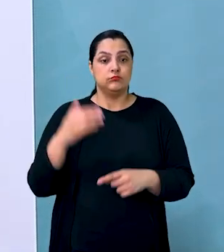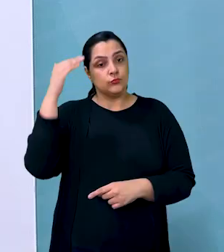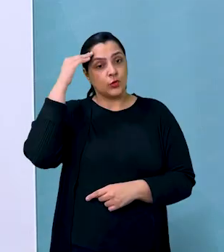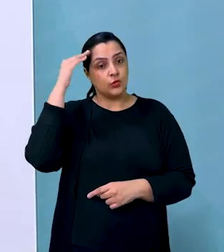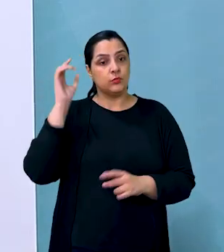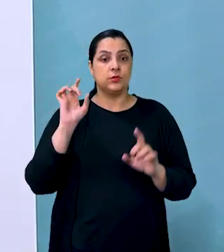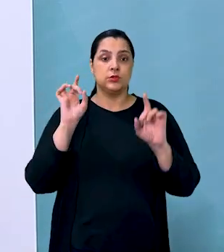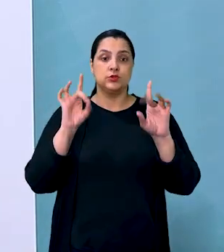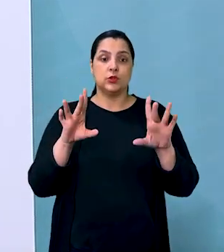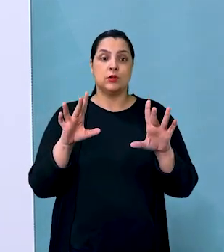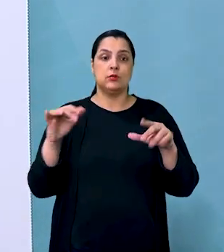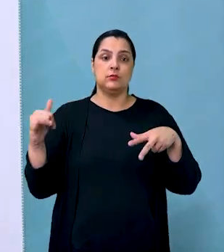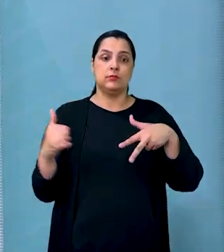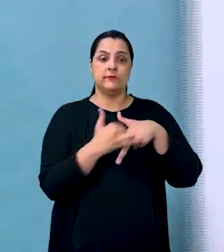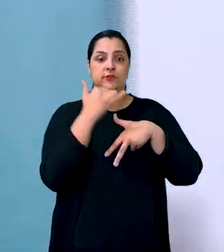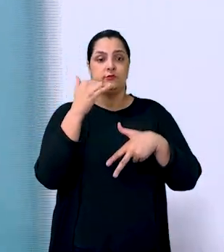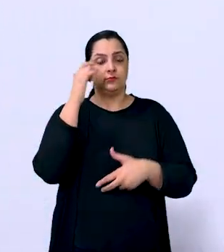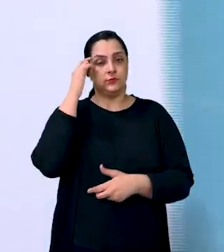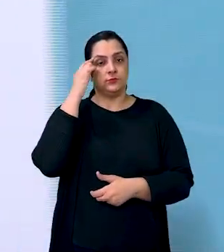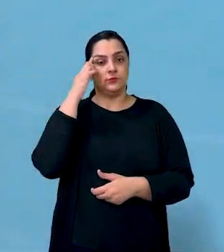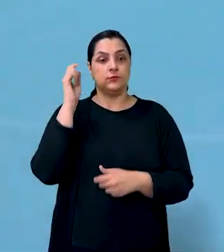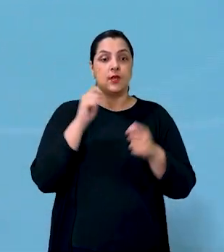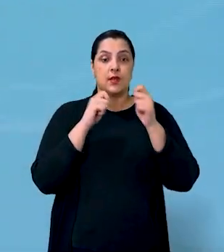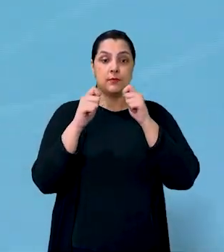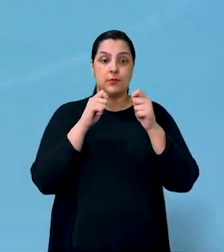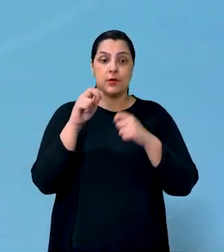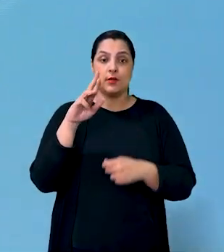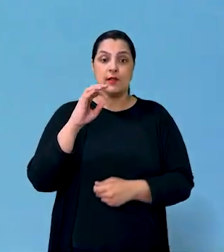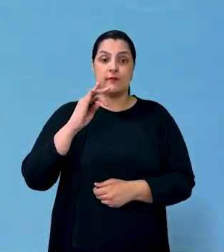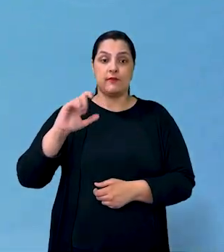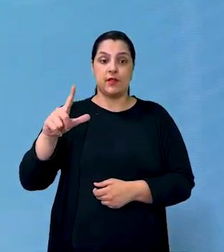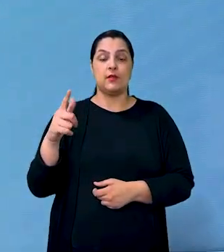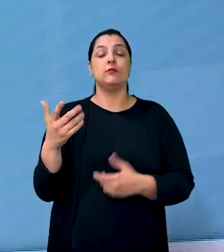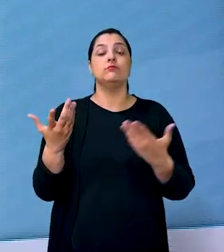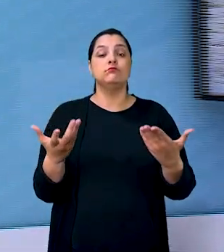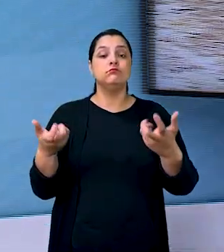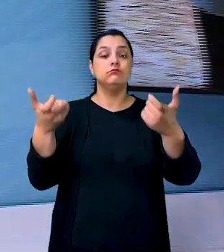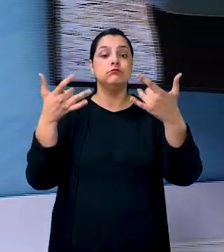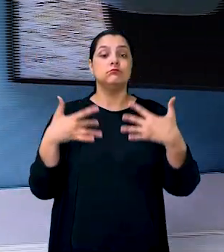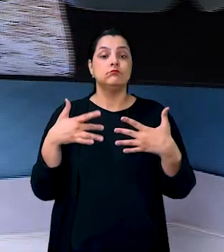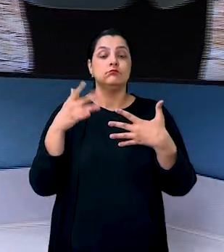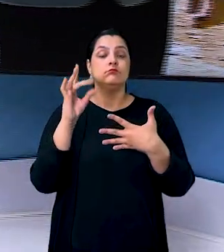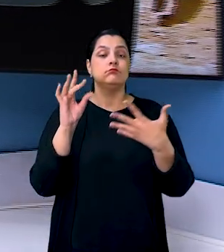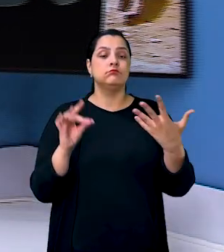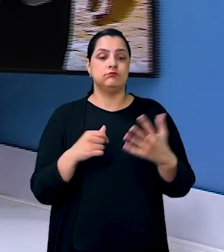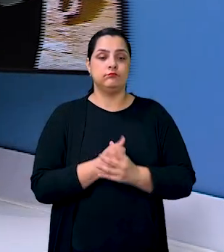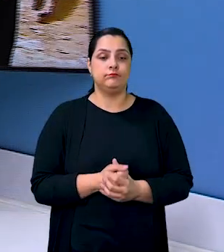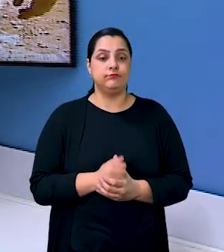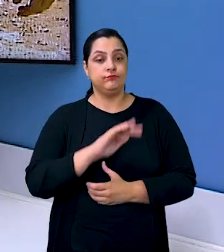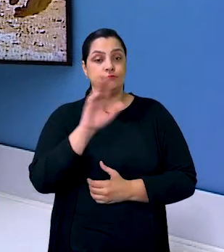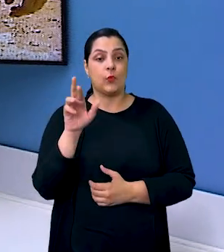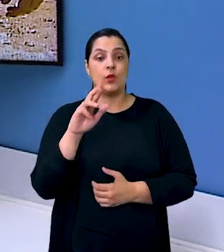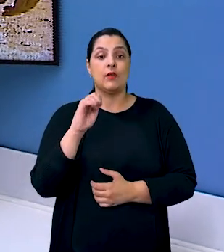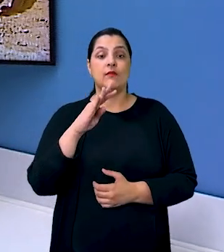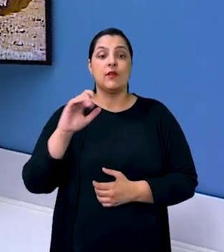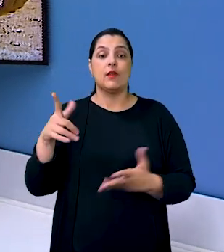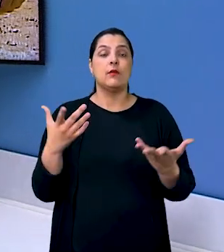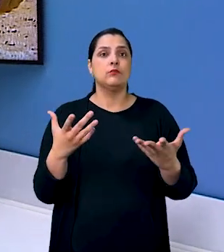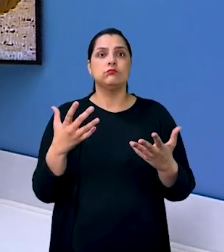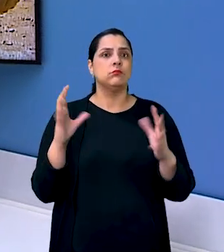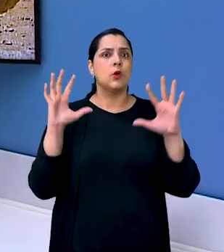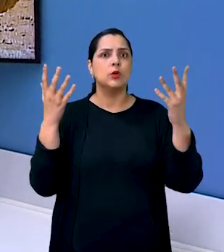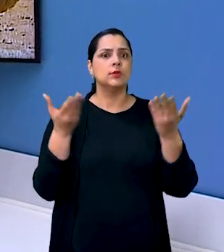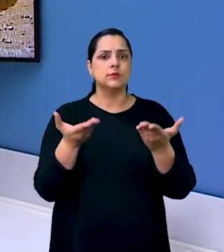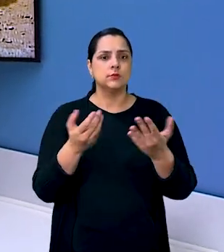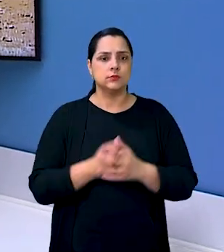ter havido culpa exclusiva da vítima. O repórter Rafael Oliveira conta essa história pra gente com detalhes. Oi, Rafael, como foi